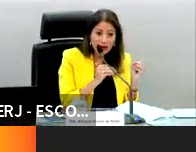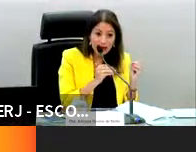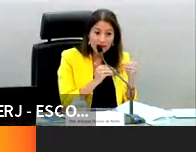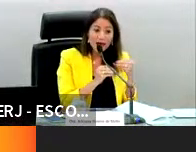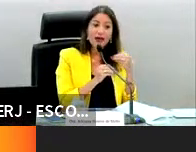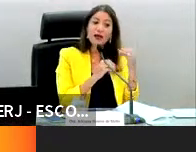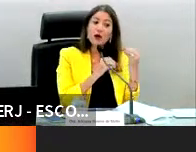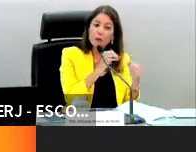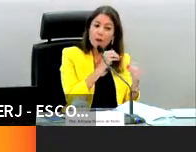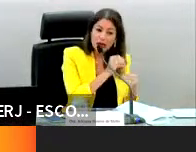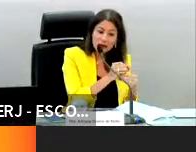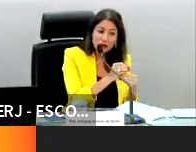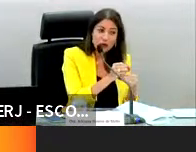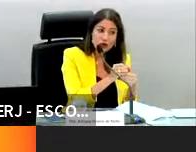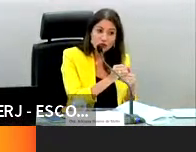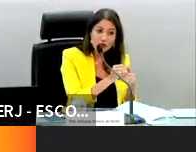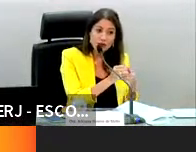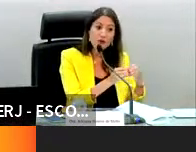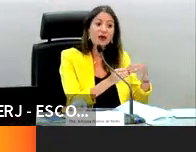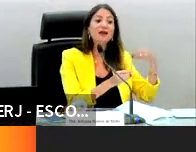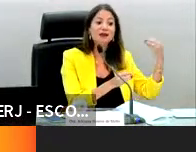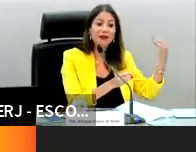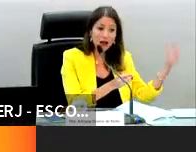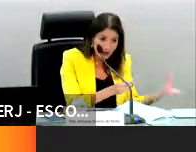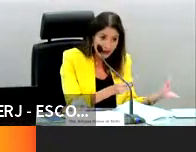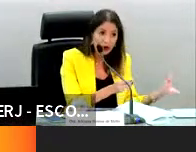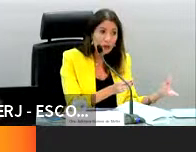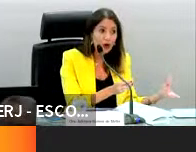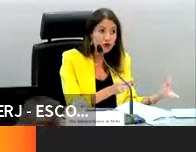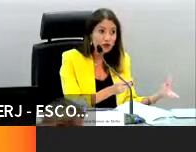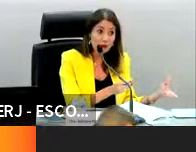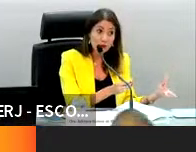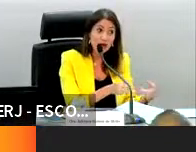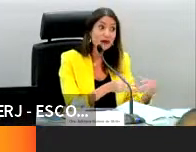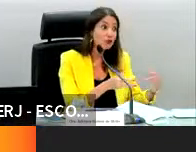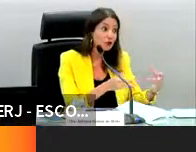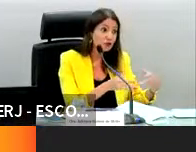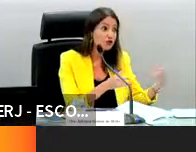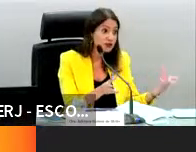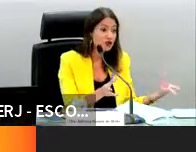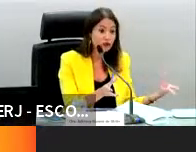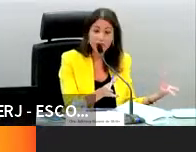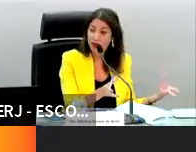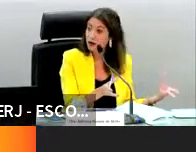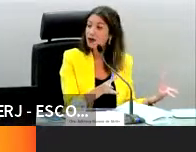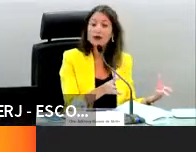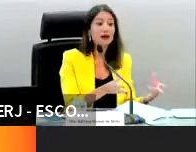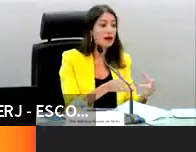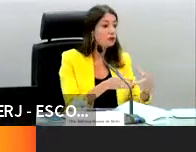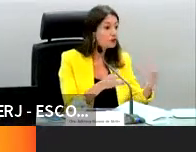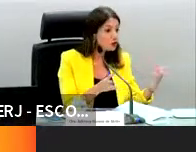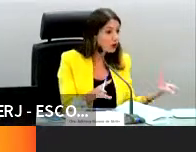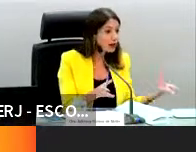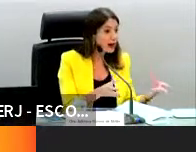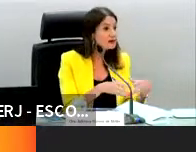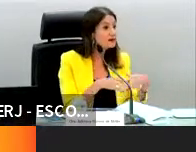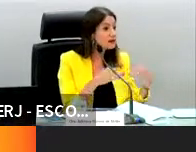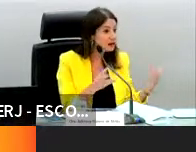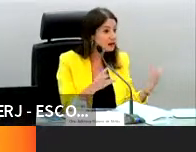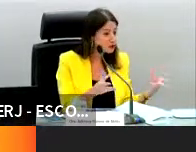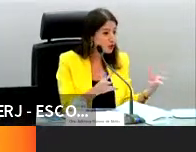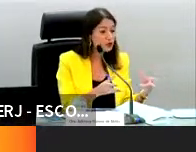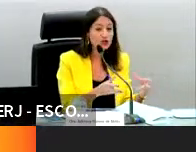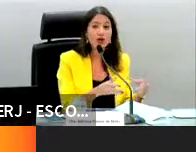lesão leve, ele começa com uma discussão e termina com a morte dessa mulher que todos os dias a gente vê nos jornais